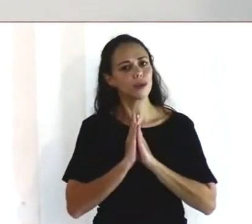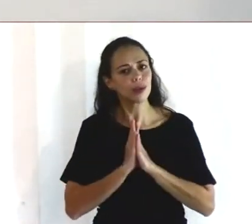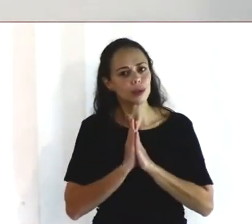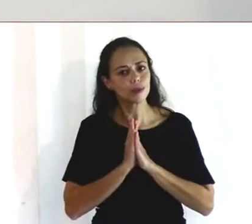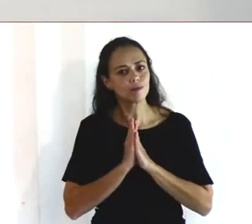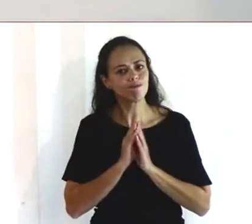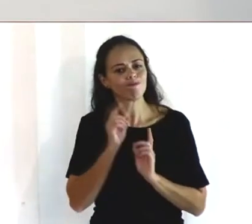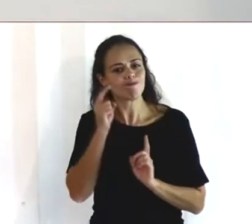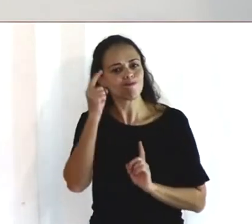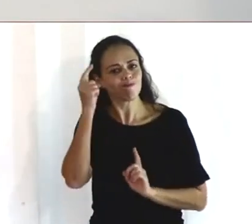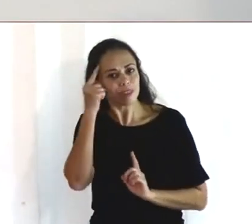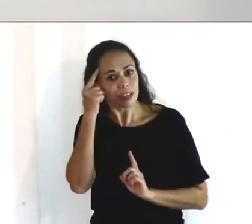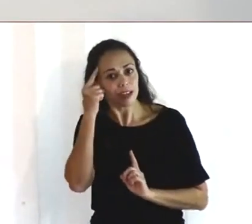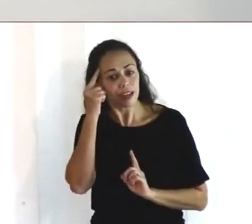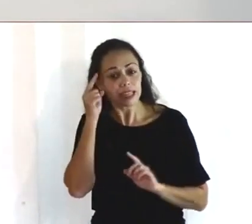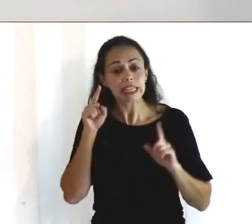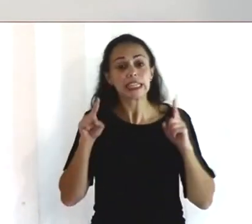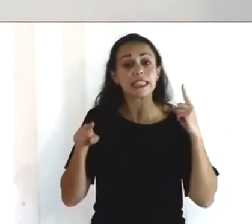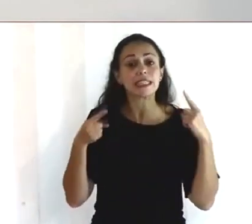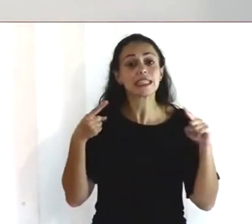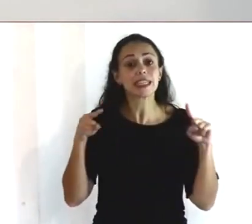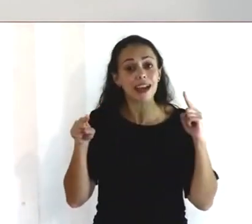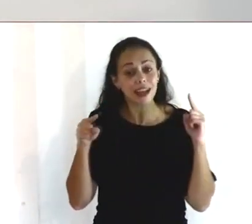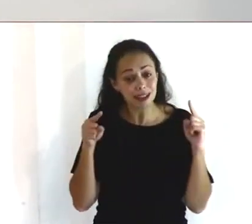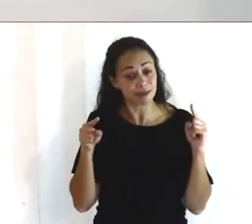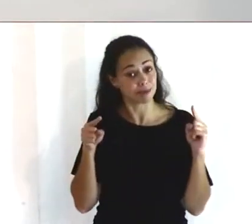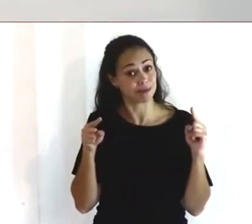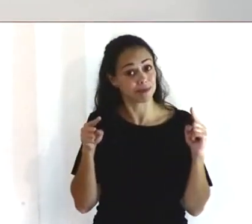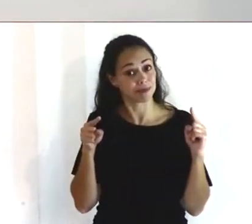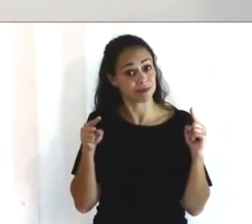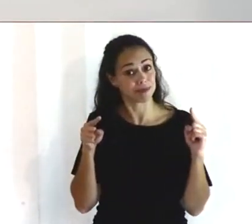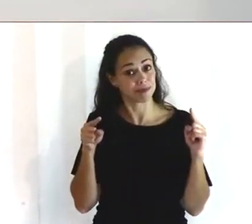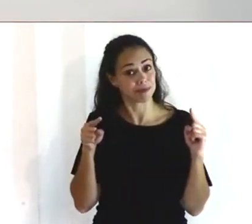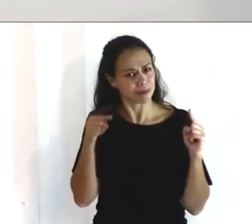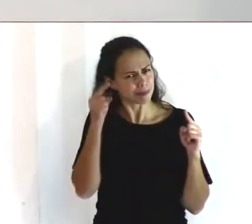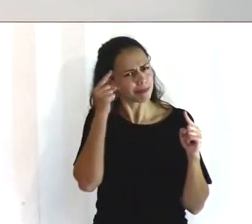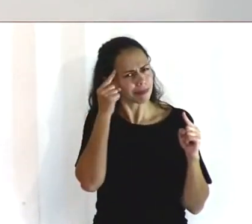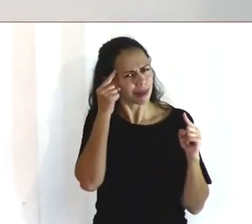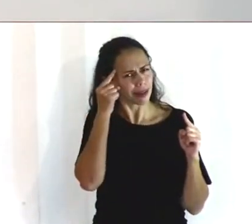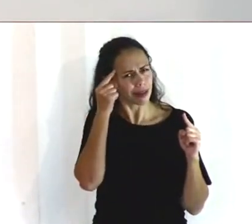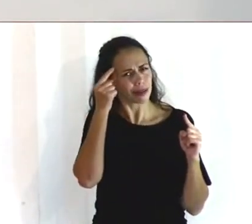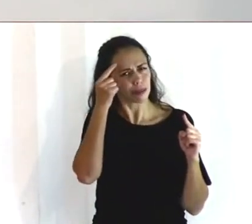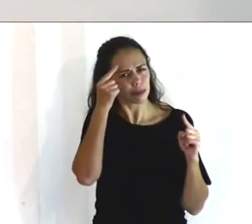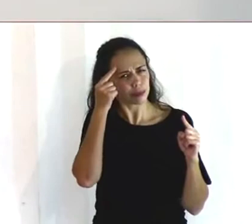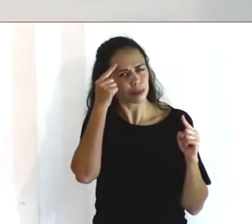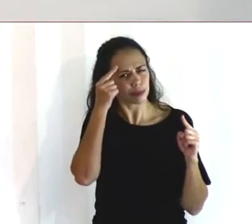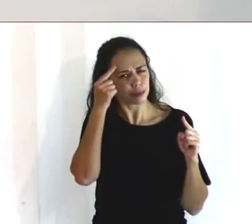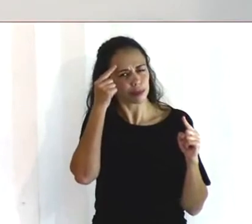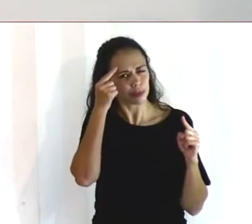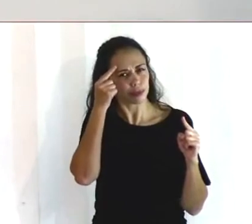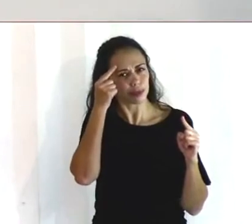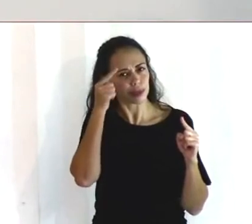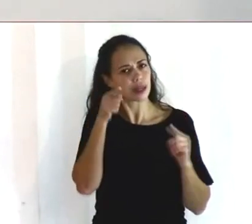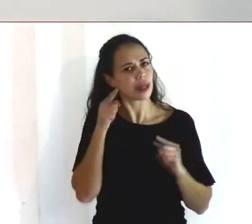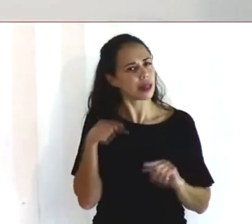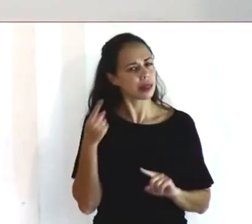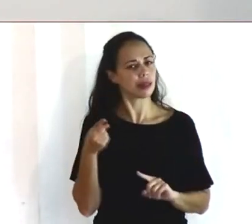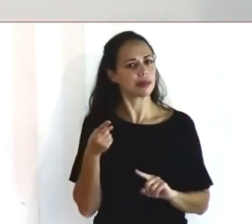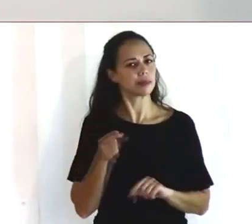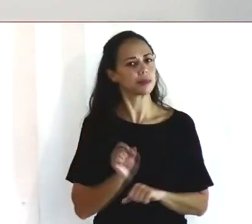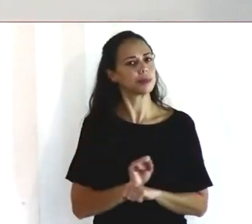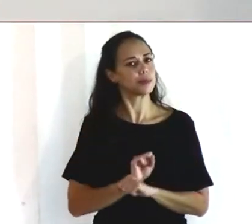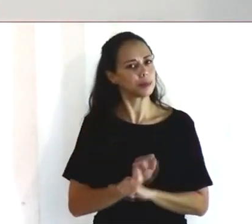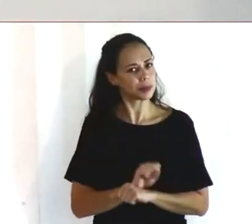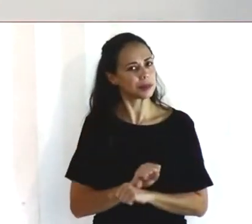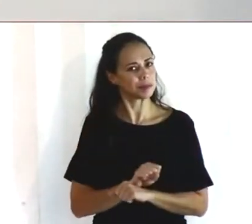nós vamos cantar uma canção, e depois nós vamos esperar que o Senhor Deus, pelo